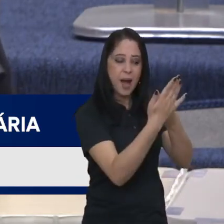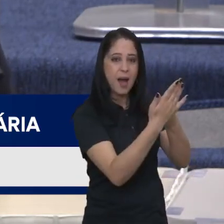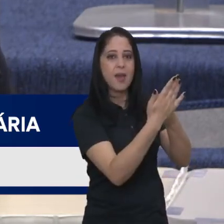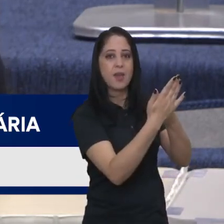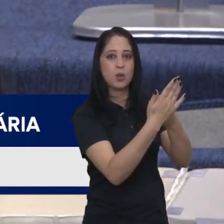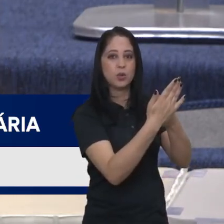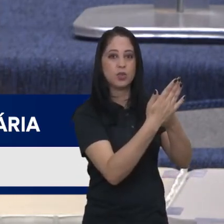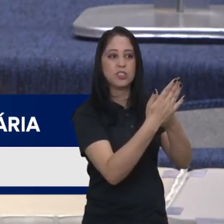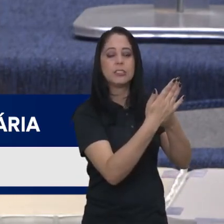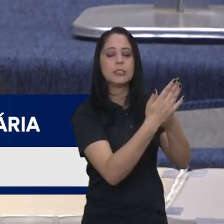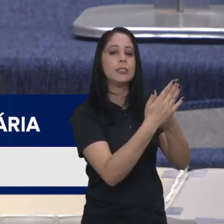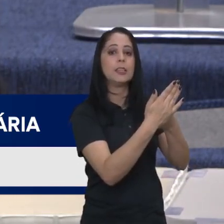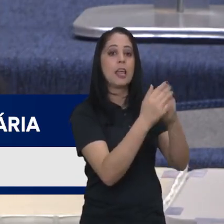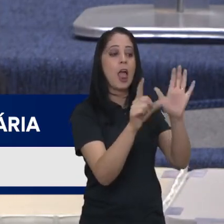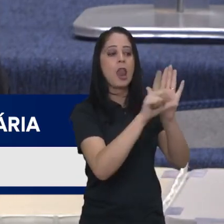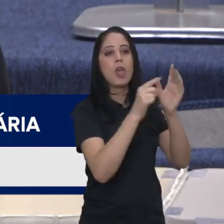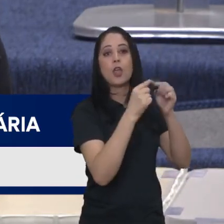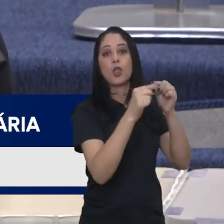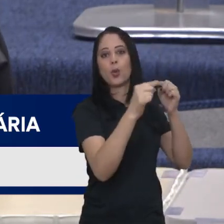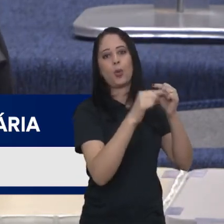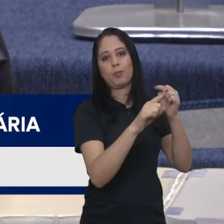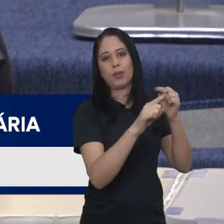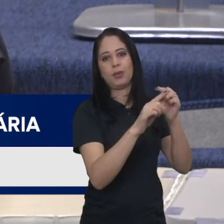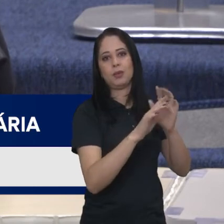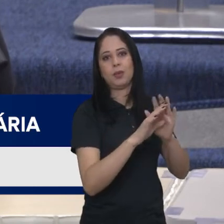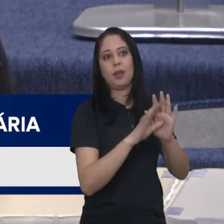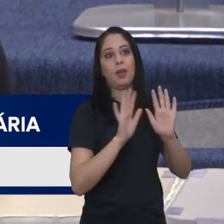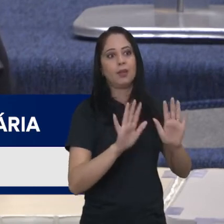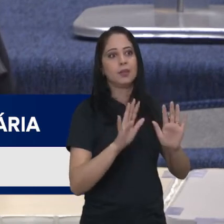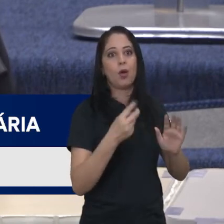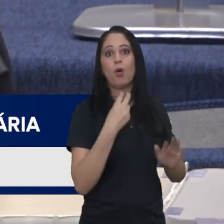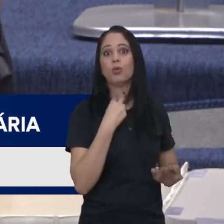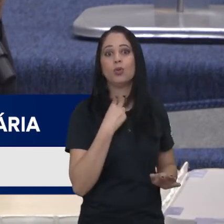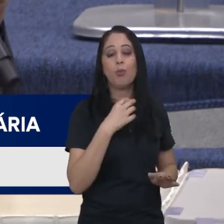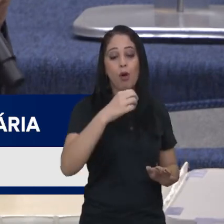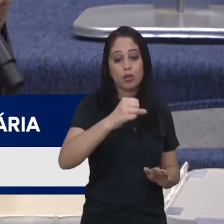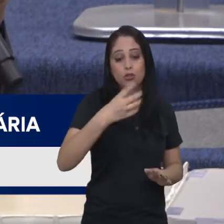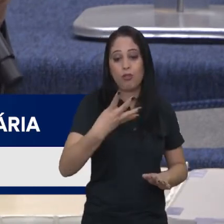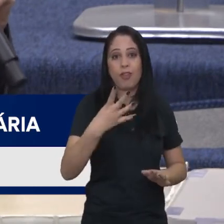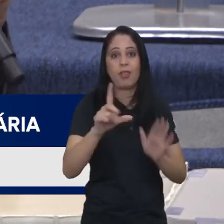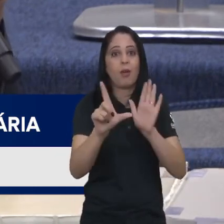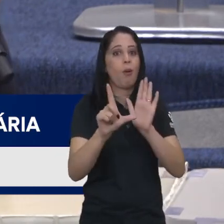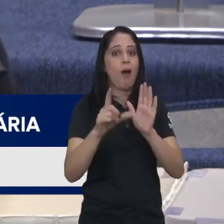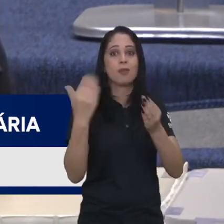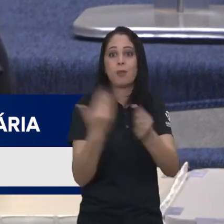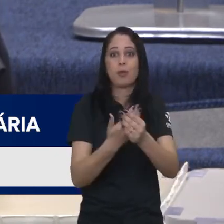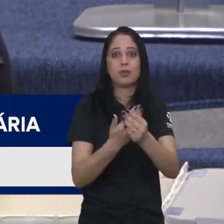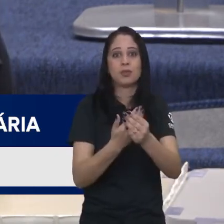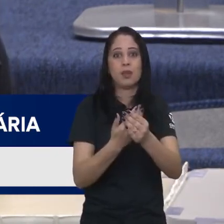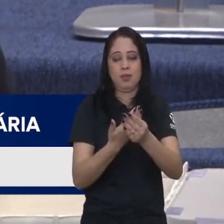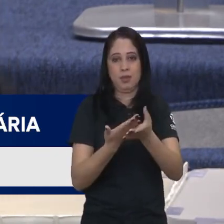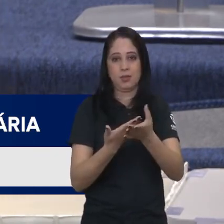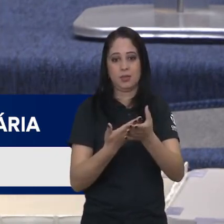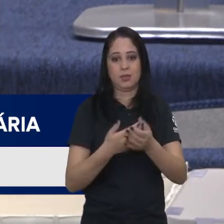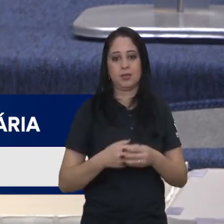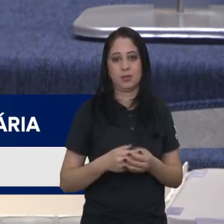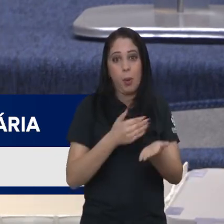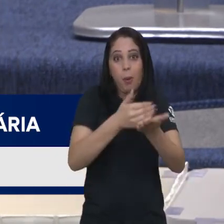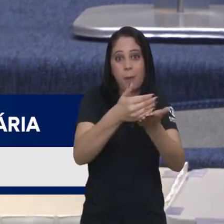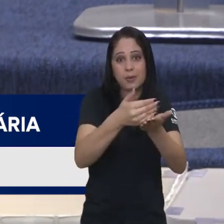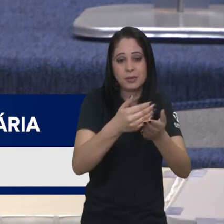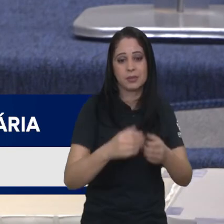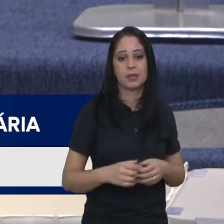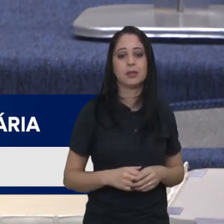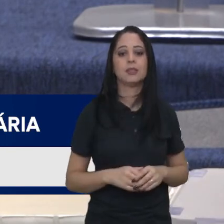ações, seria muito simples, porque a gente não tem como determinar as prioridades do Executivo, nós não estamos para interferir na